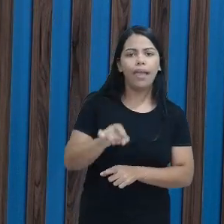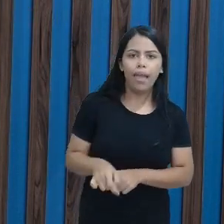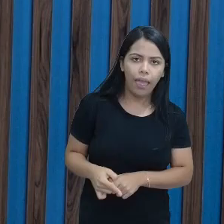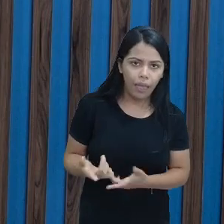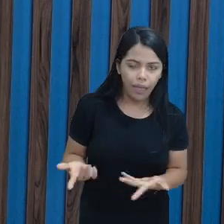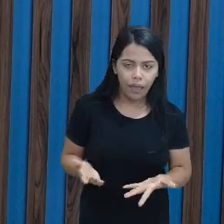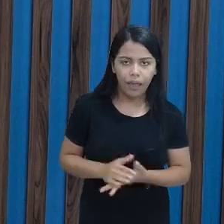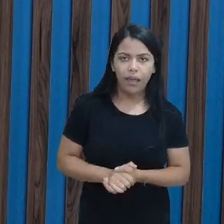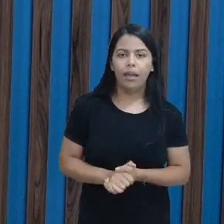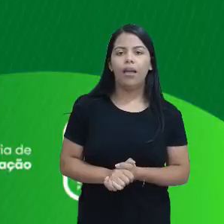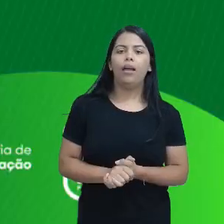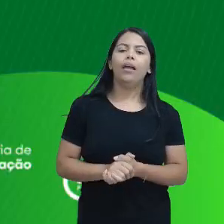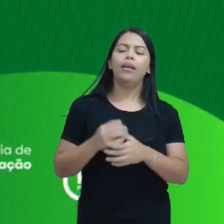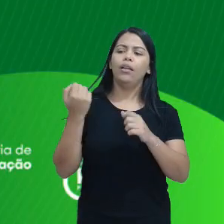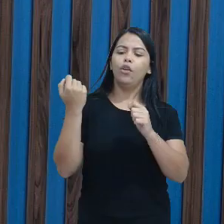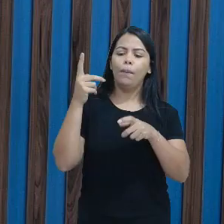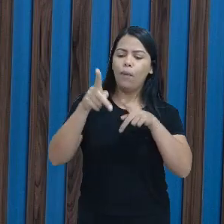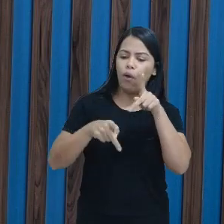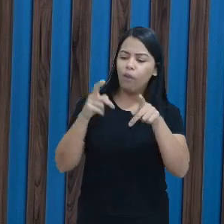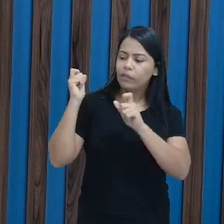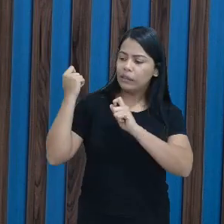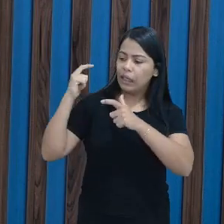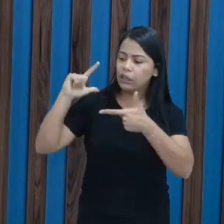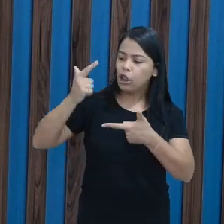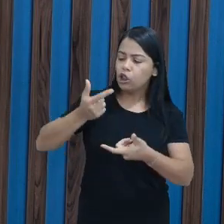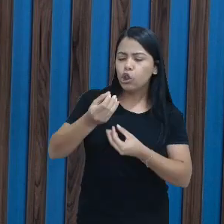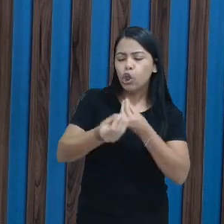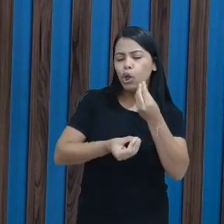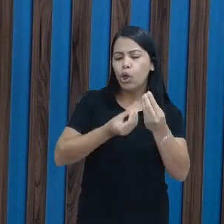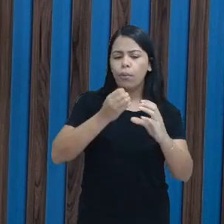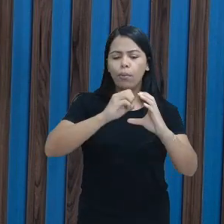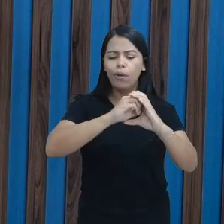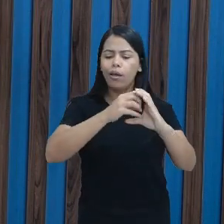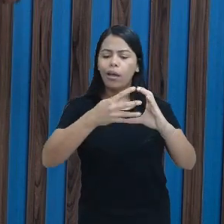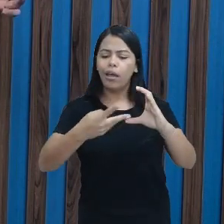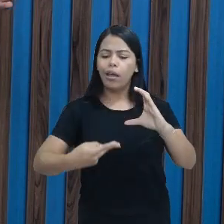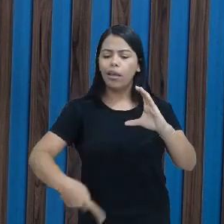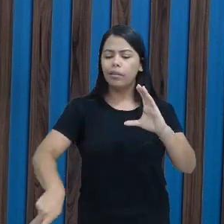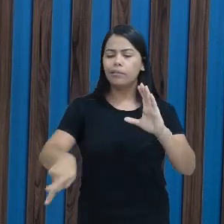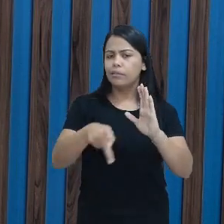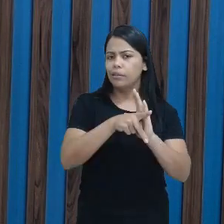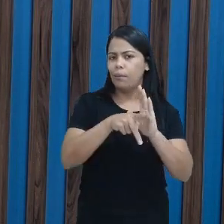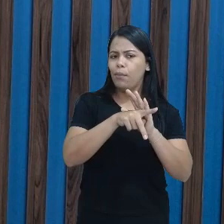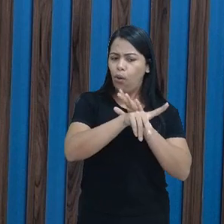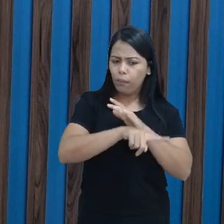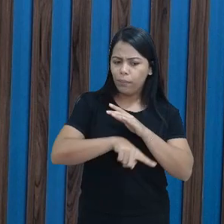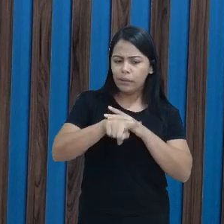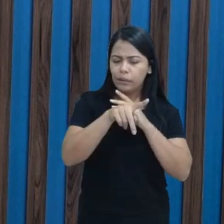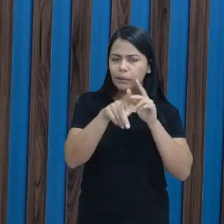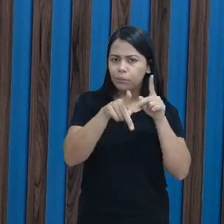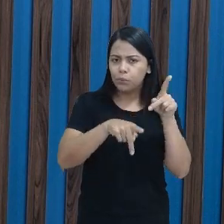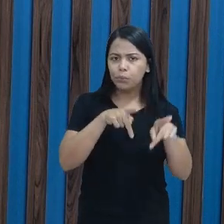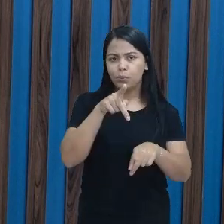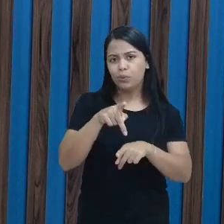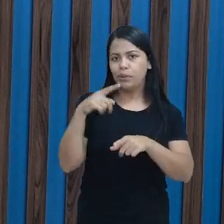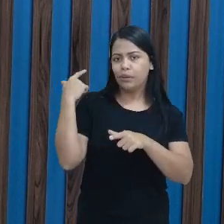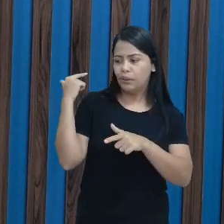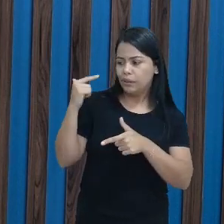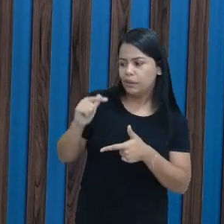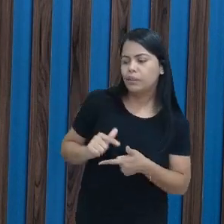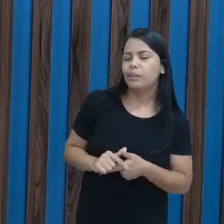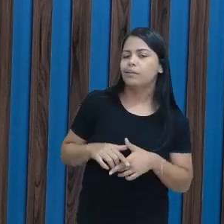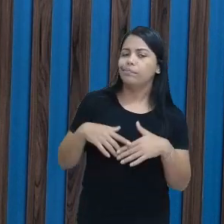povos tradicionais? Como é que vai se caracterizar um povo tradicional?